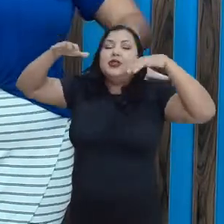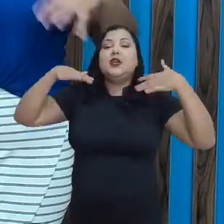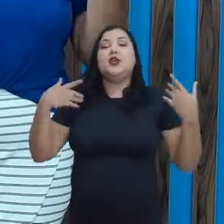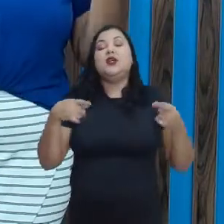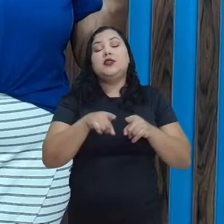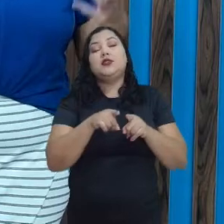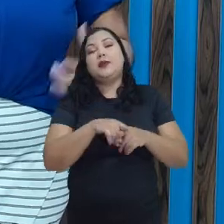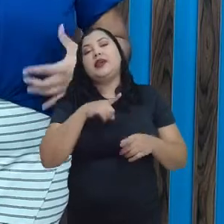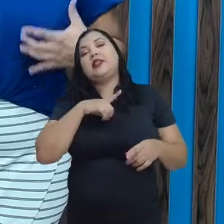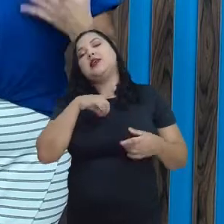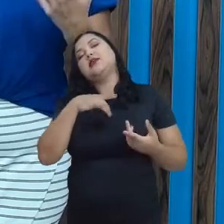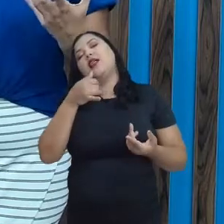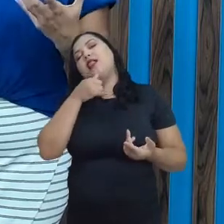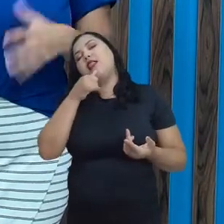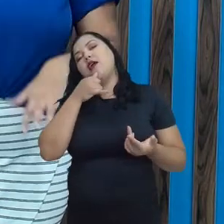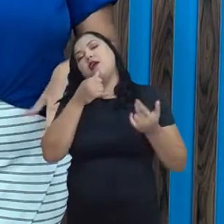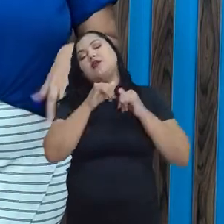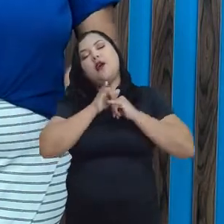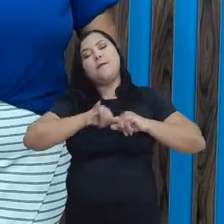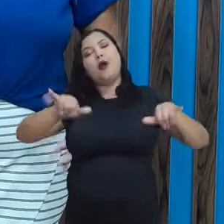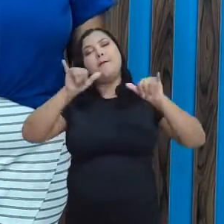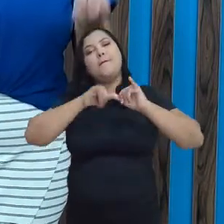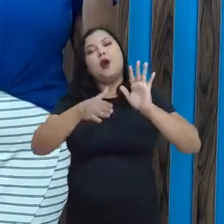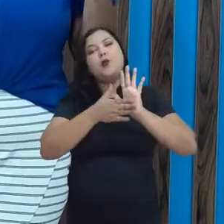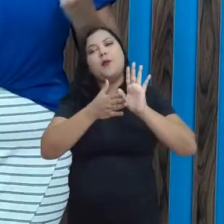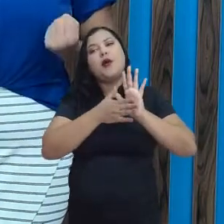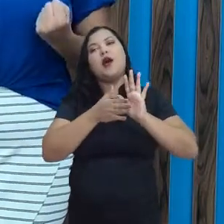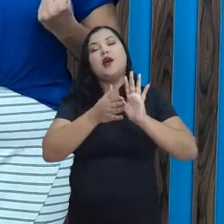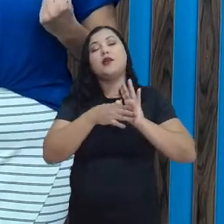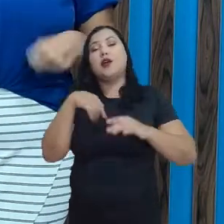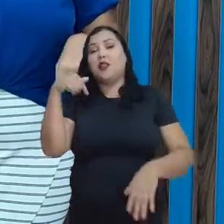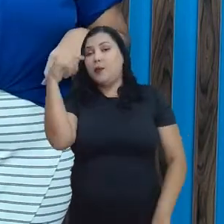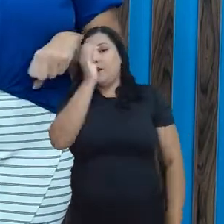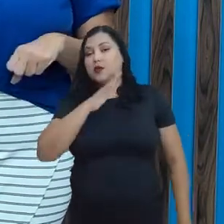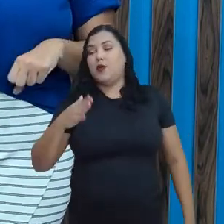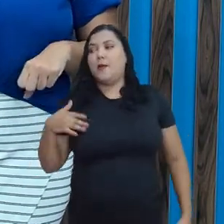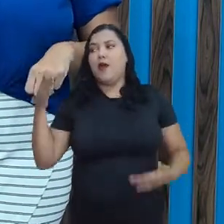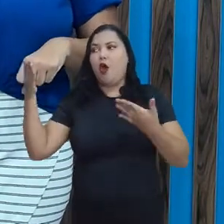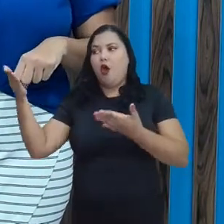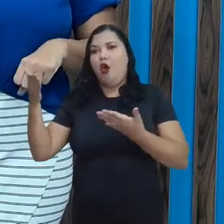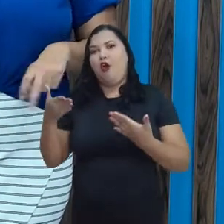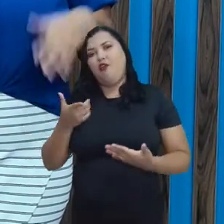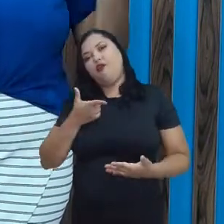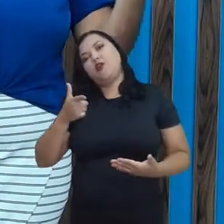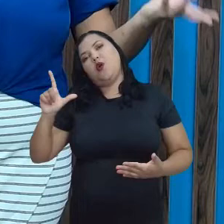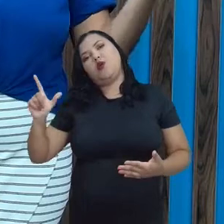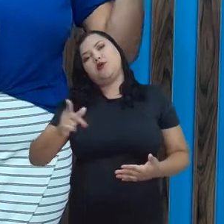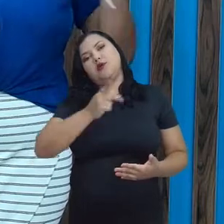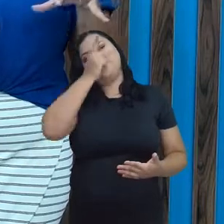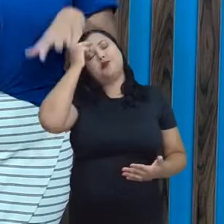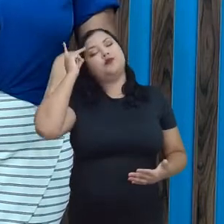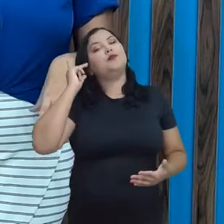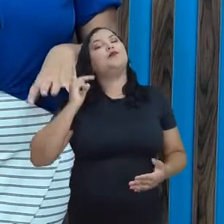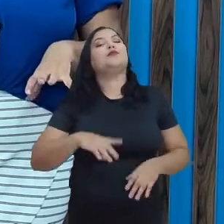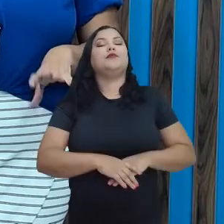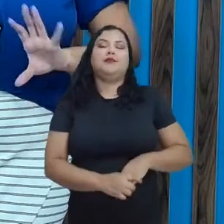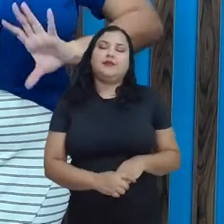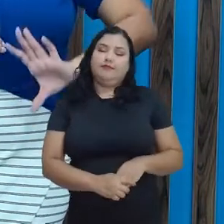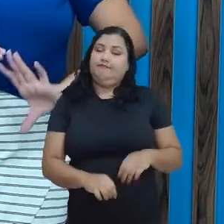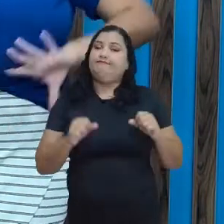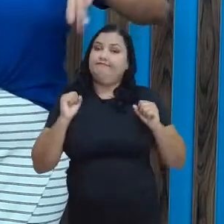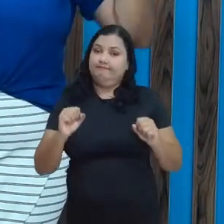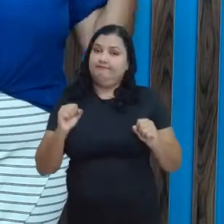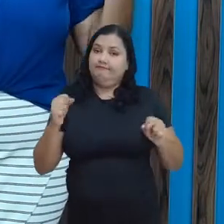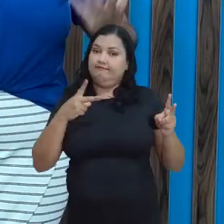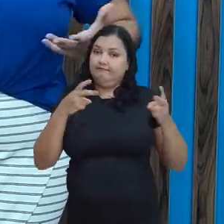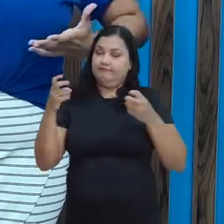fazer quase que uma propaganda do Brasil para chamar mais pessoas. E a gente pode considerar o diário,